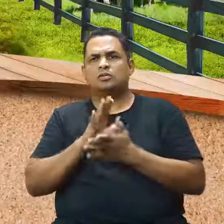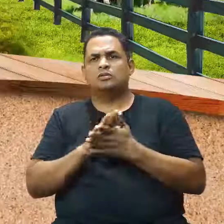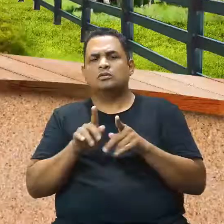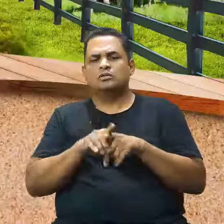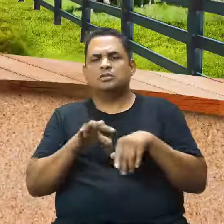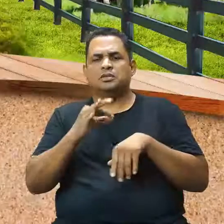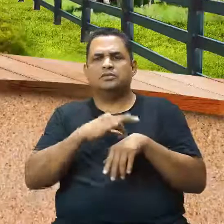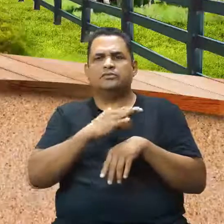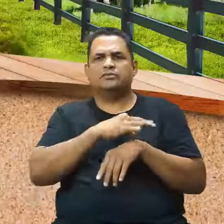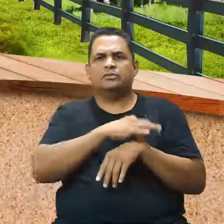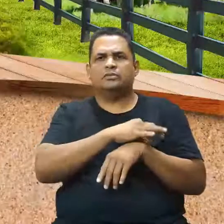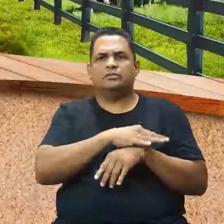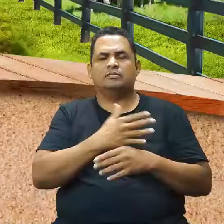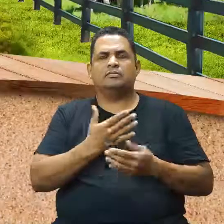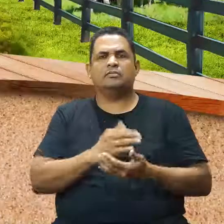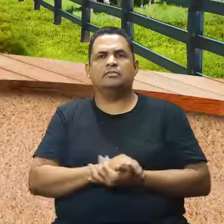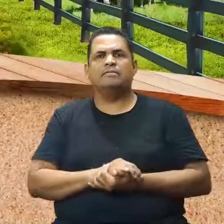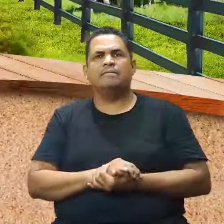das formigas.